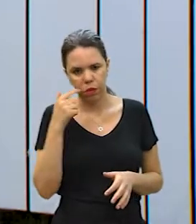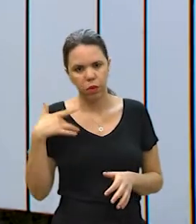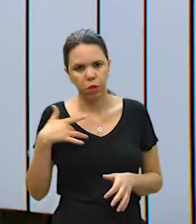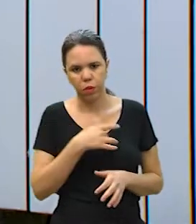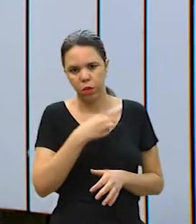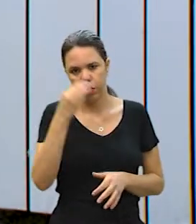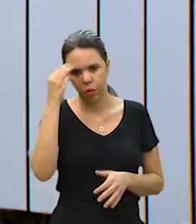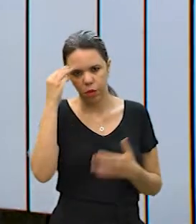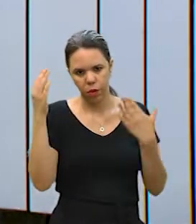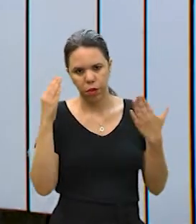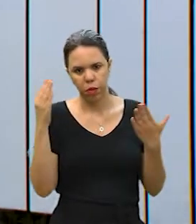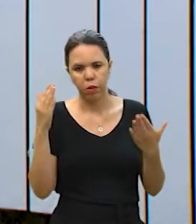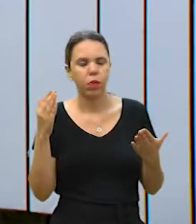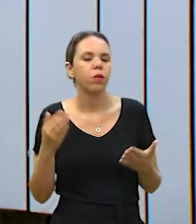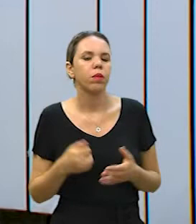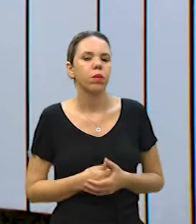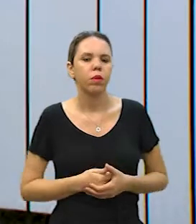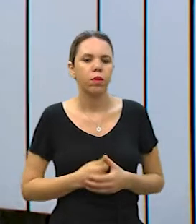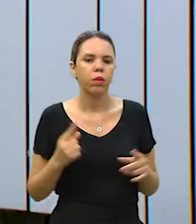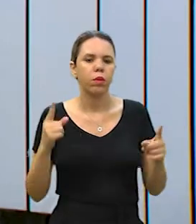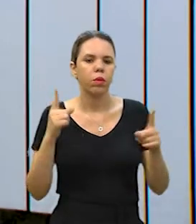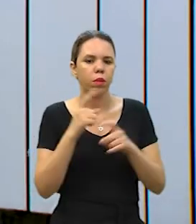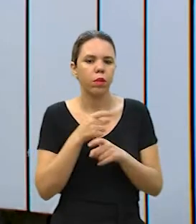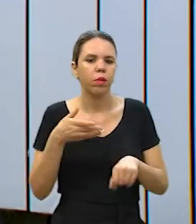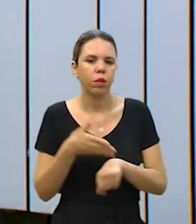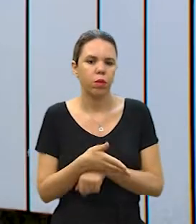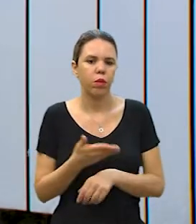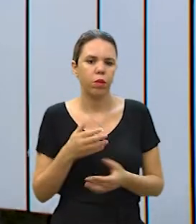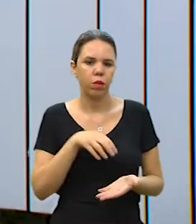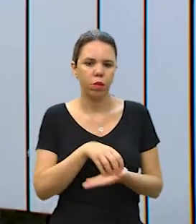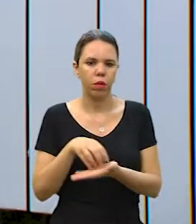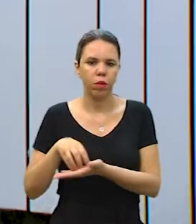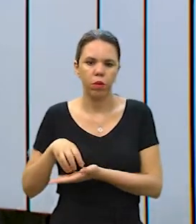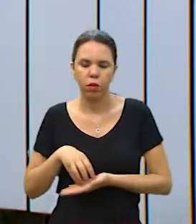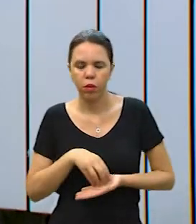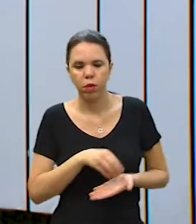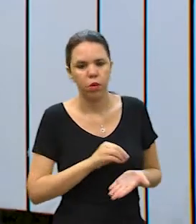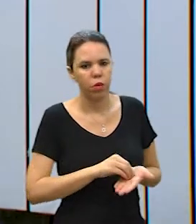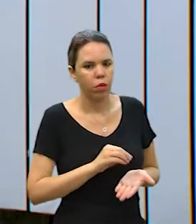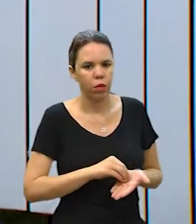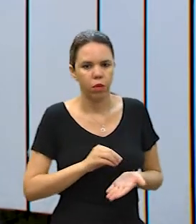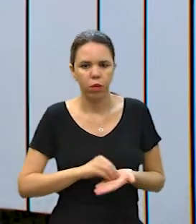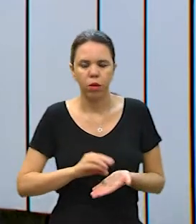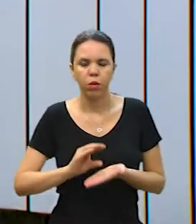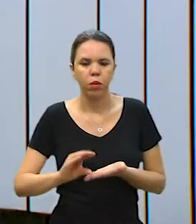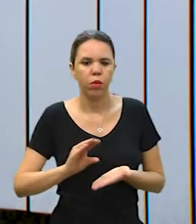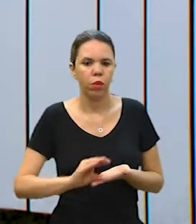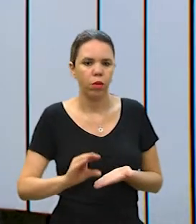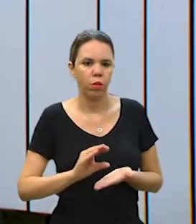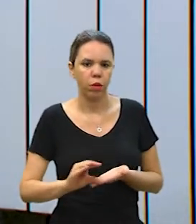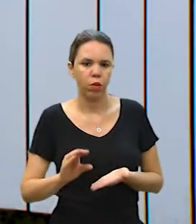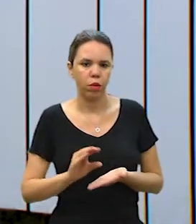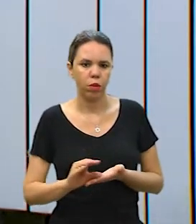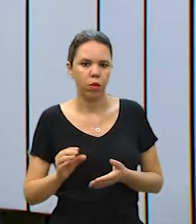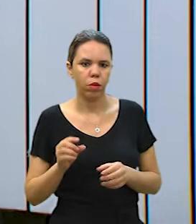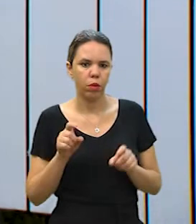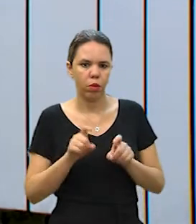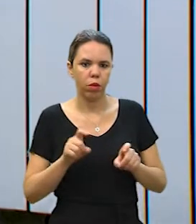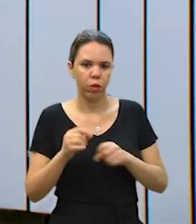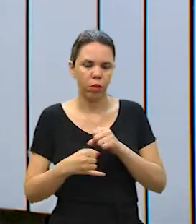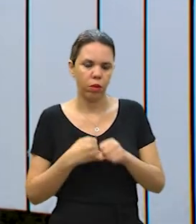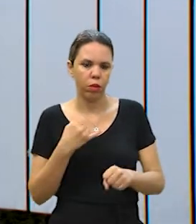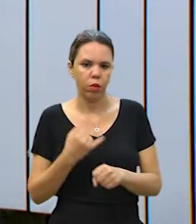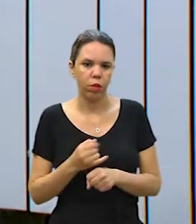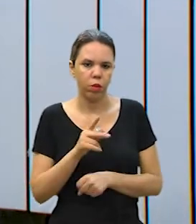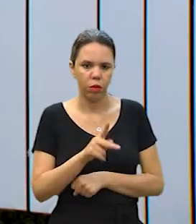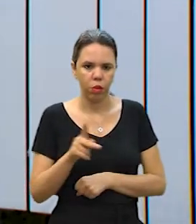mental, essa dificuldade de acesso às redes, essa falta de investimento na questão da informática para os